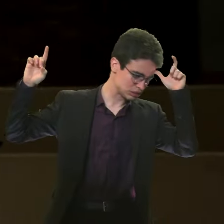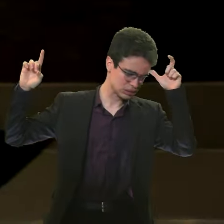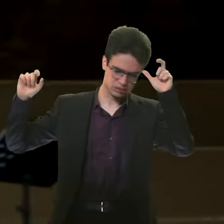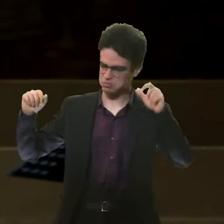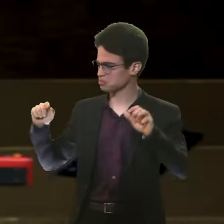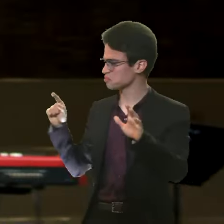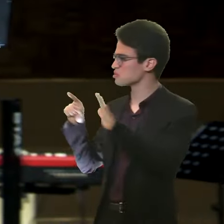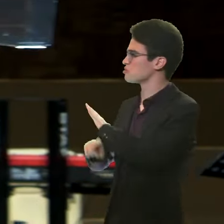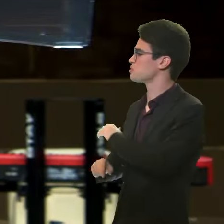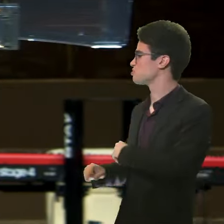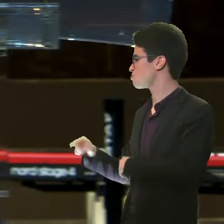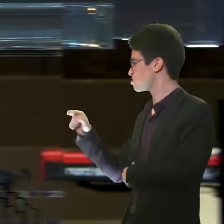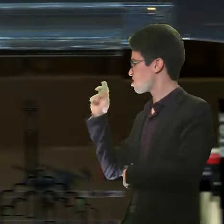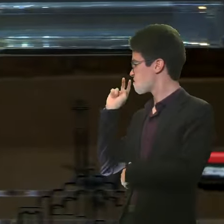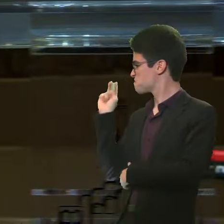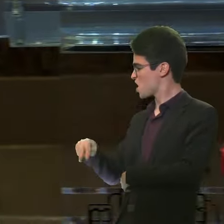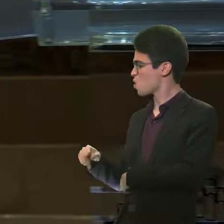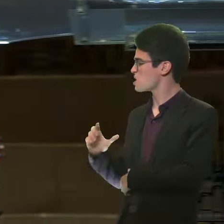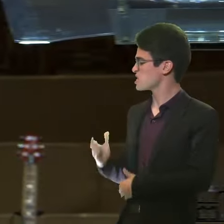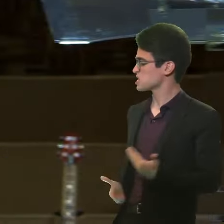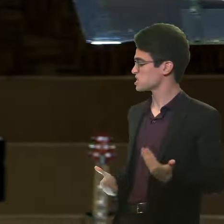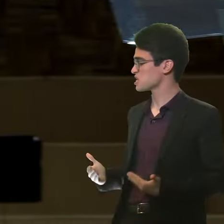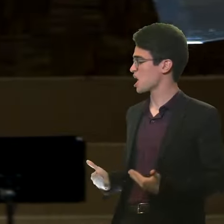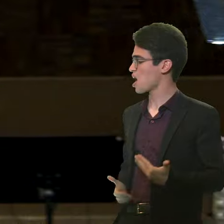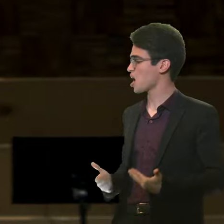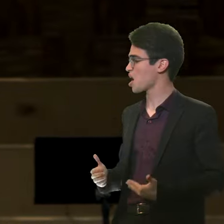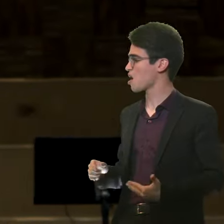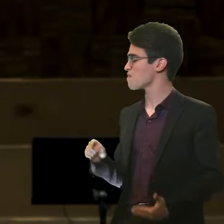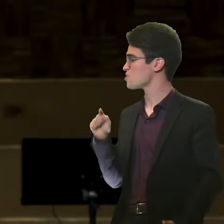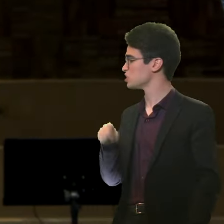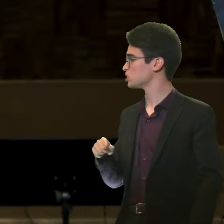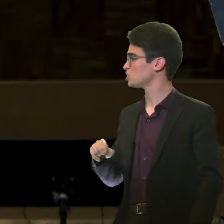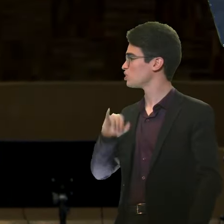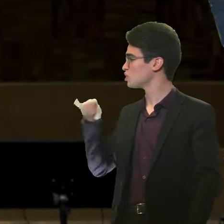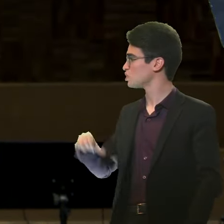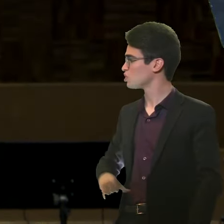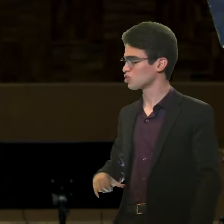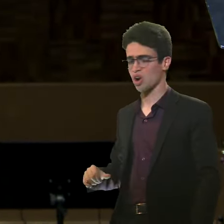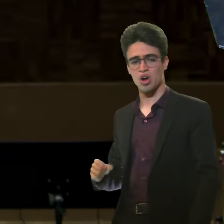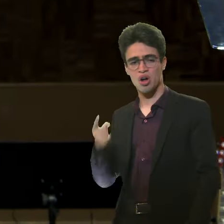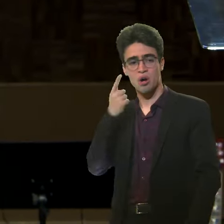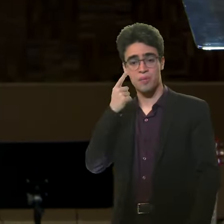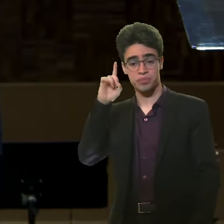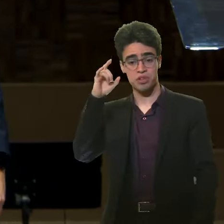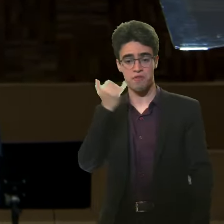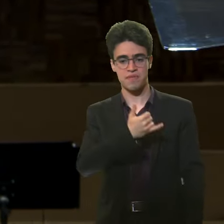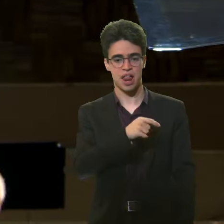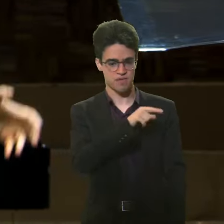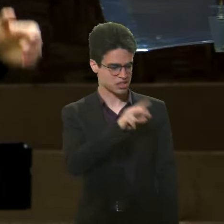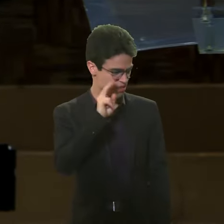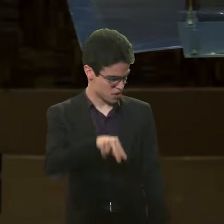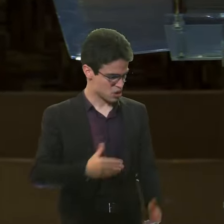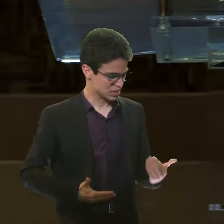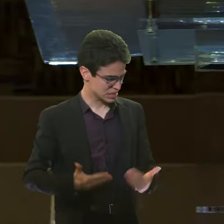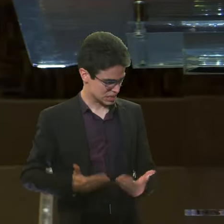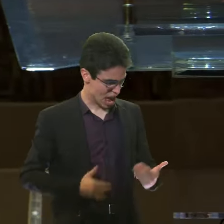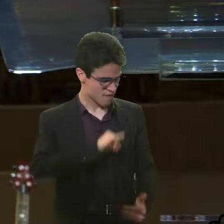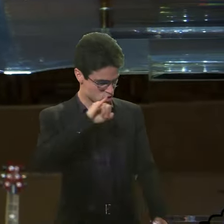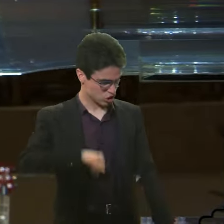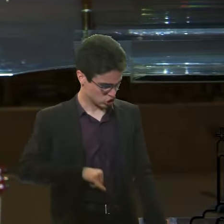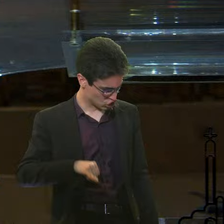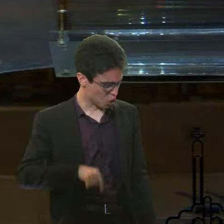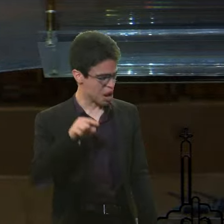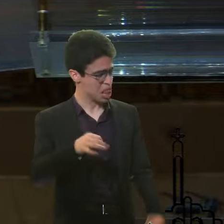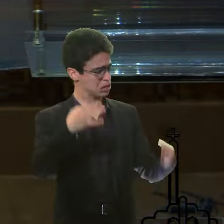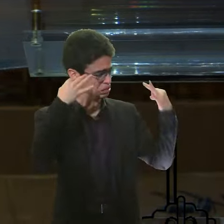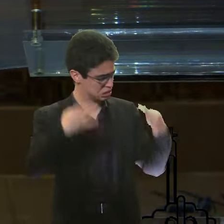servo Jó? Ele é íntegro, ele faz tudo o que é certo. E então o inimigo, Satanás,